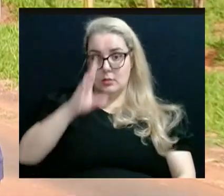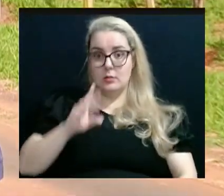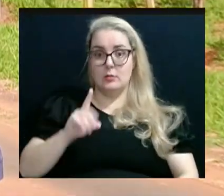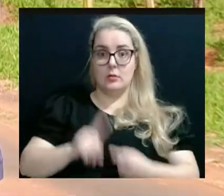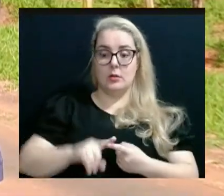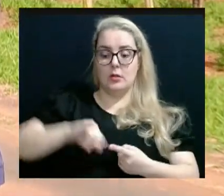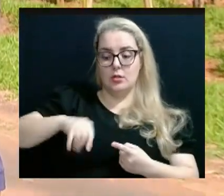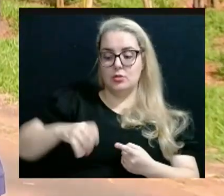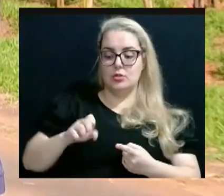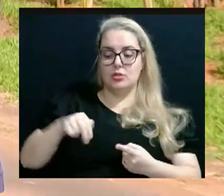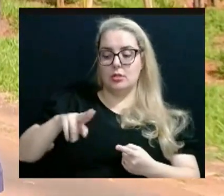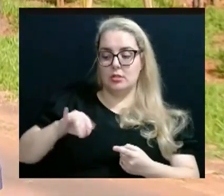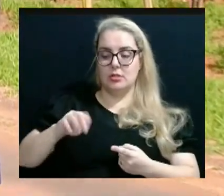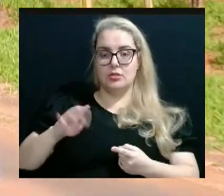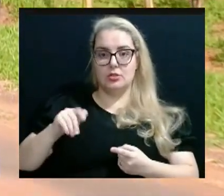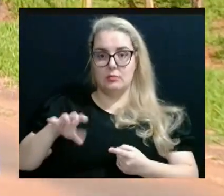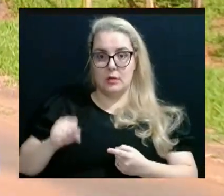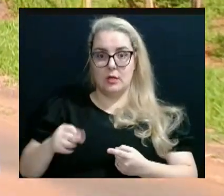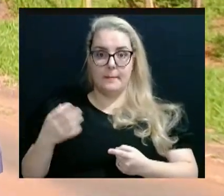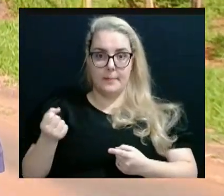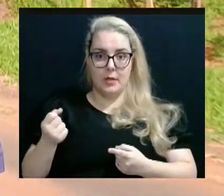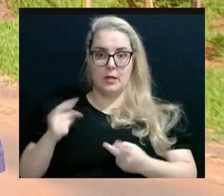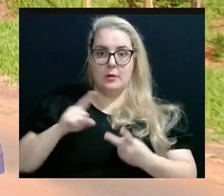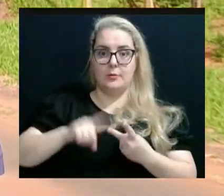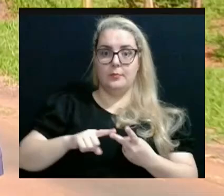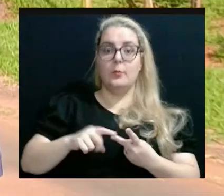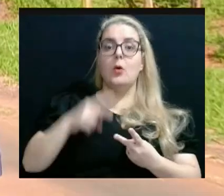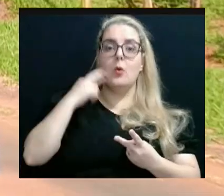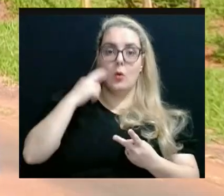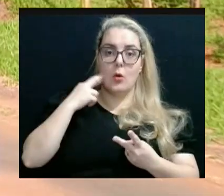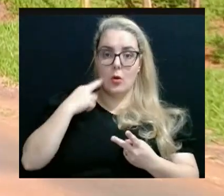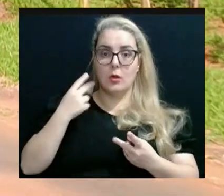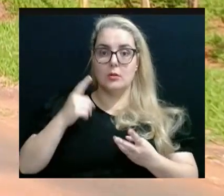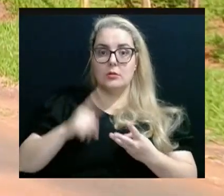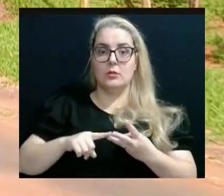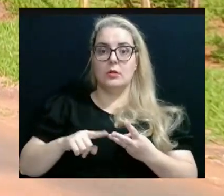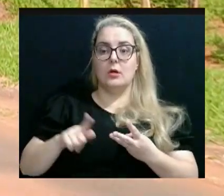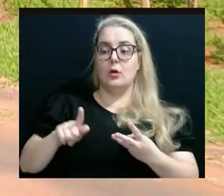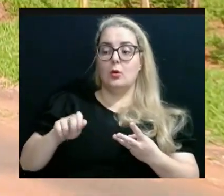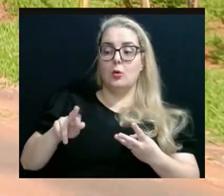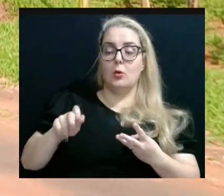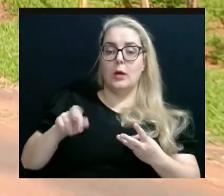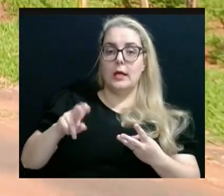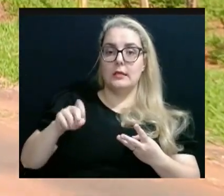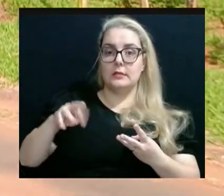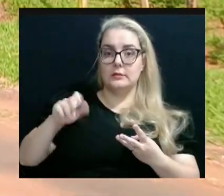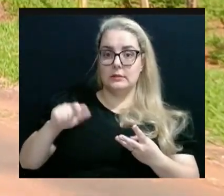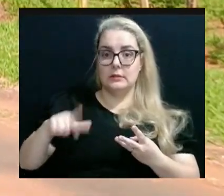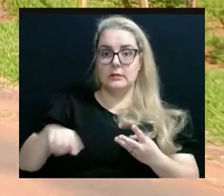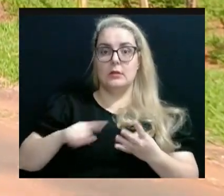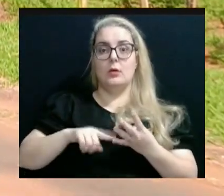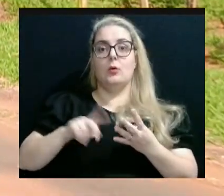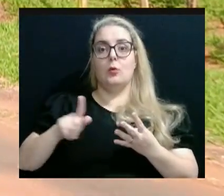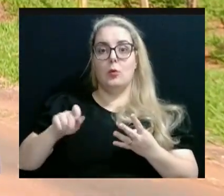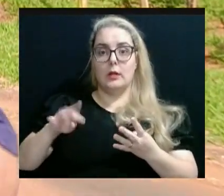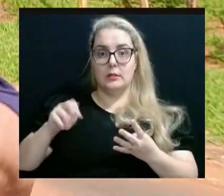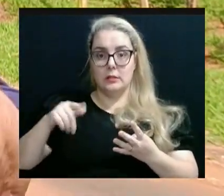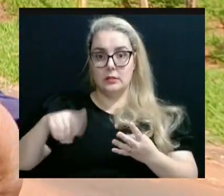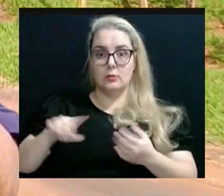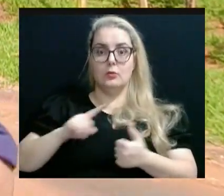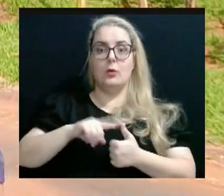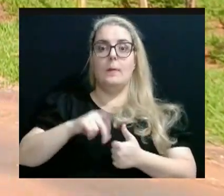jequitibá branco, o jequitibá rosa, o guarantã, o guatambu, o